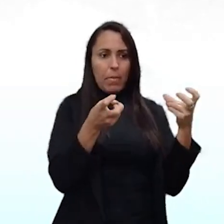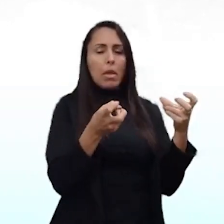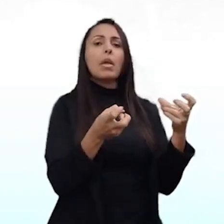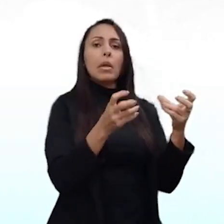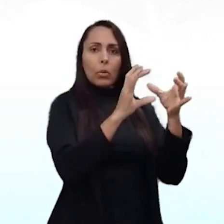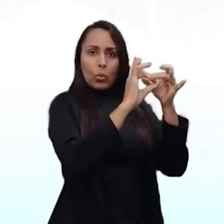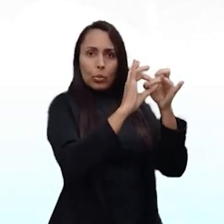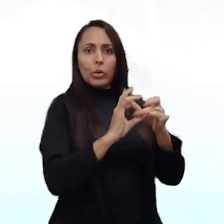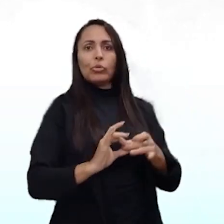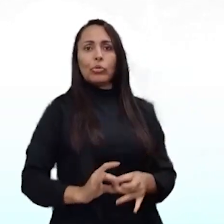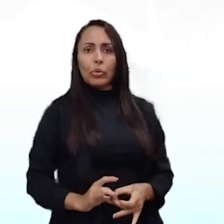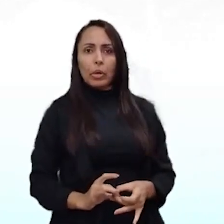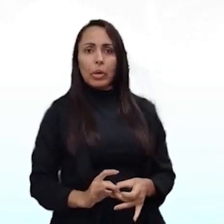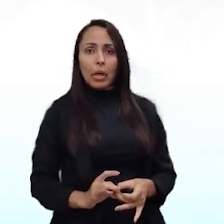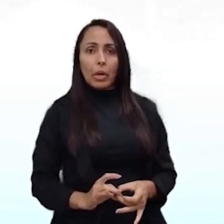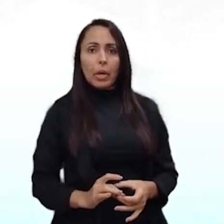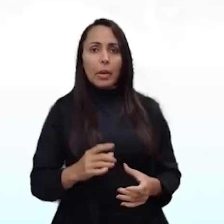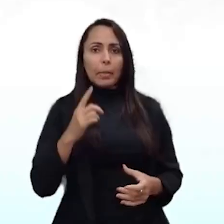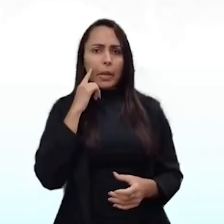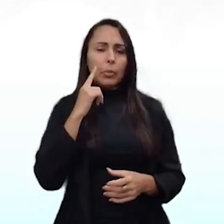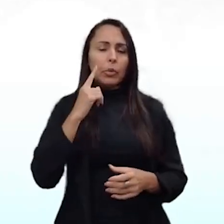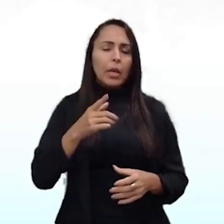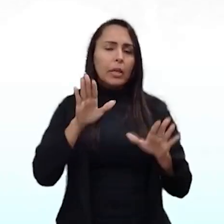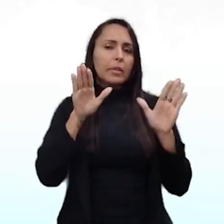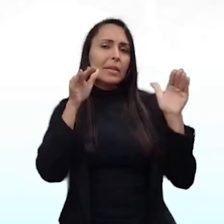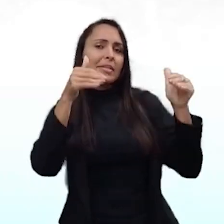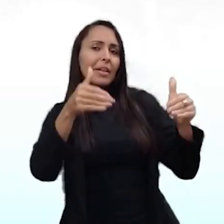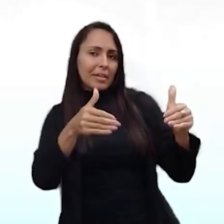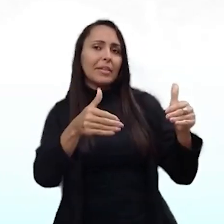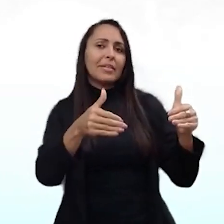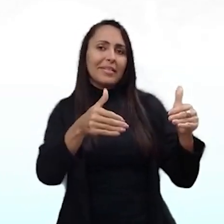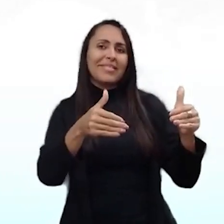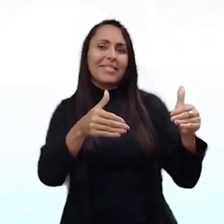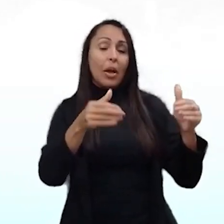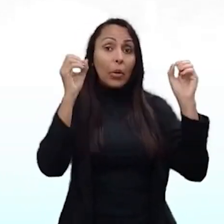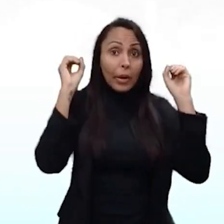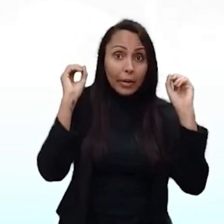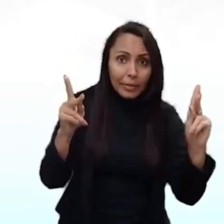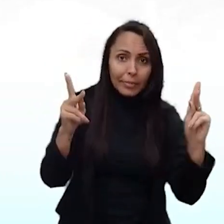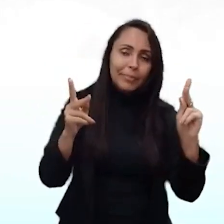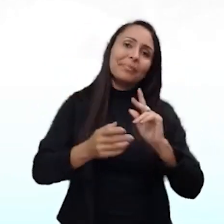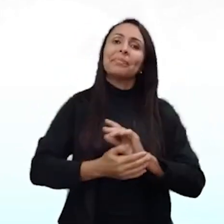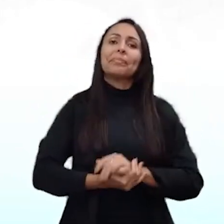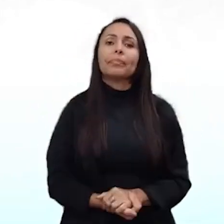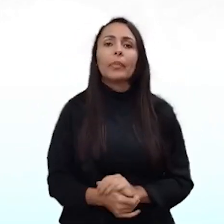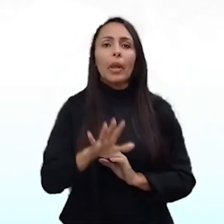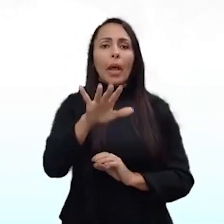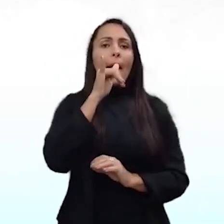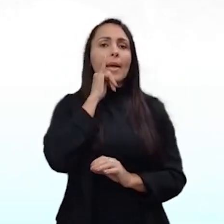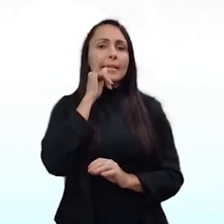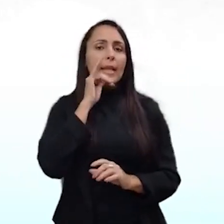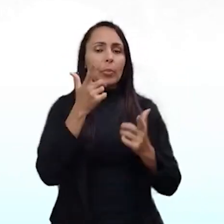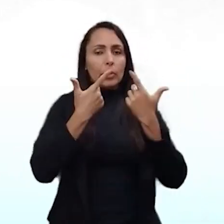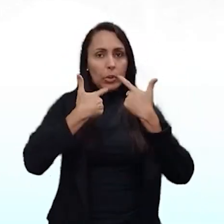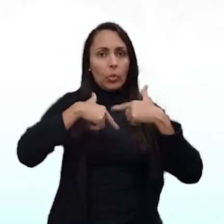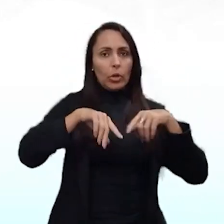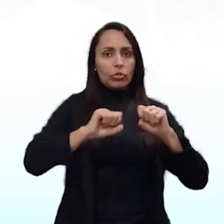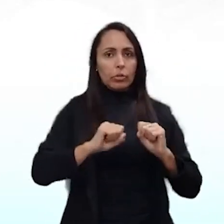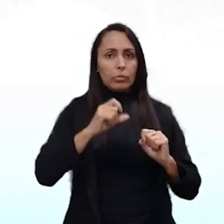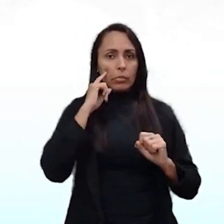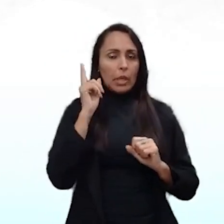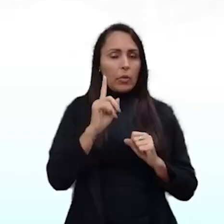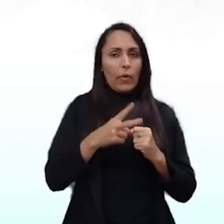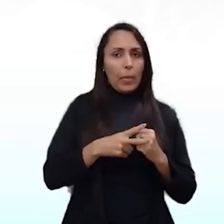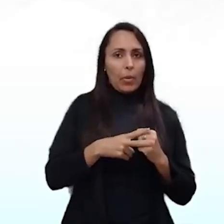contexto textual para poder chegar à intencionalidade do autor. Ok? Outro exemplo de linguagem